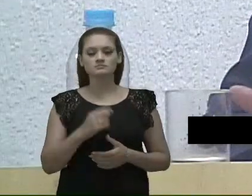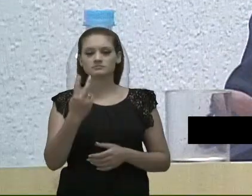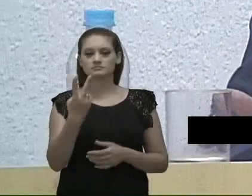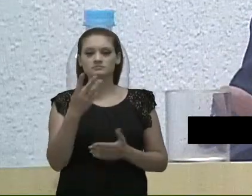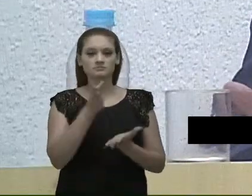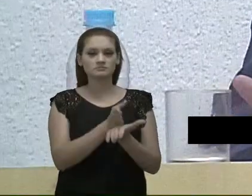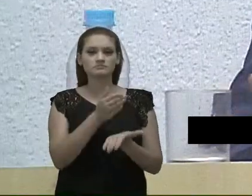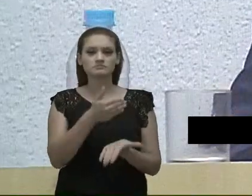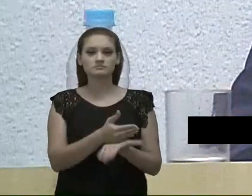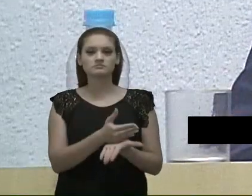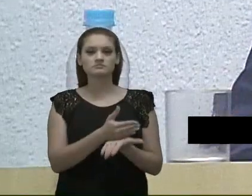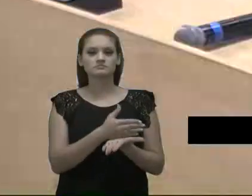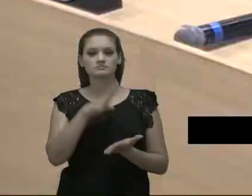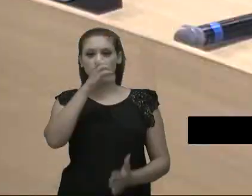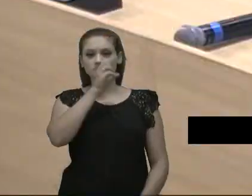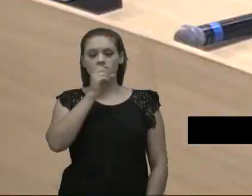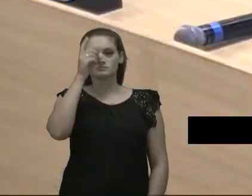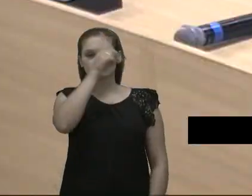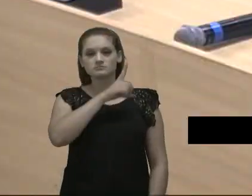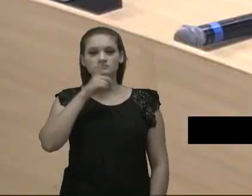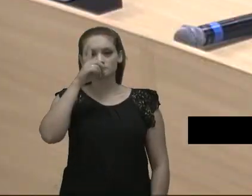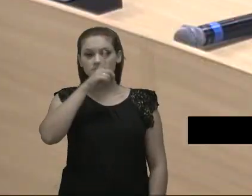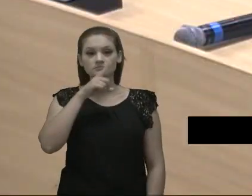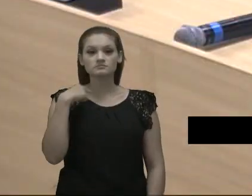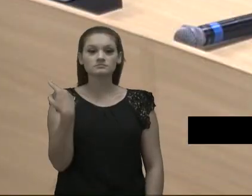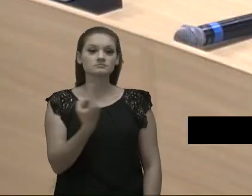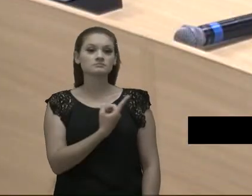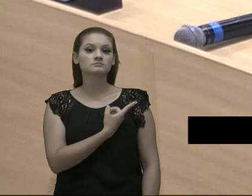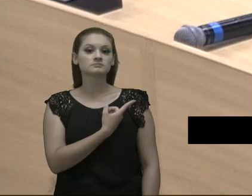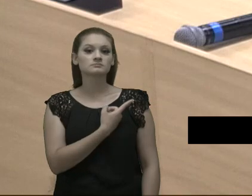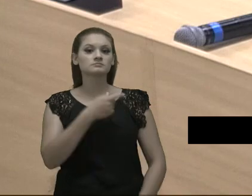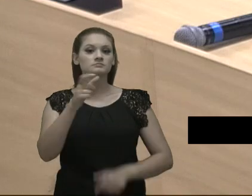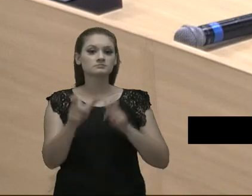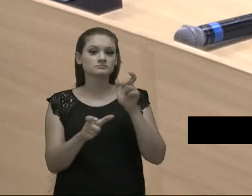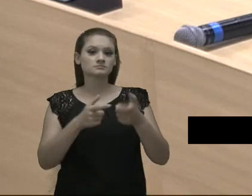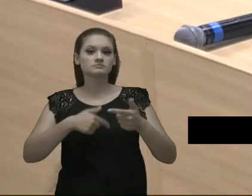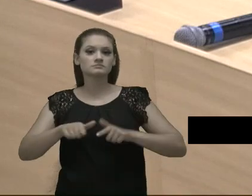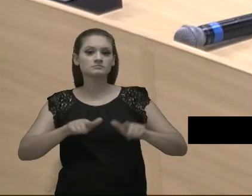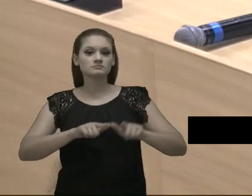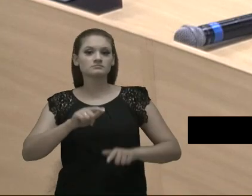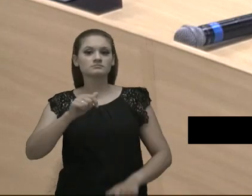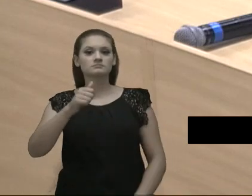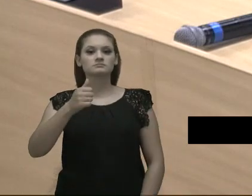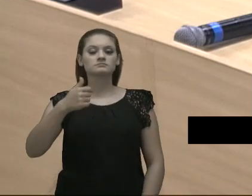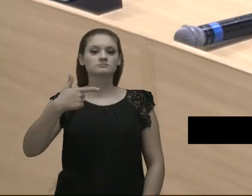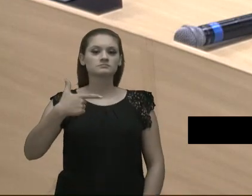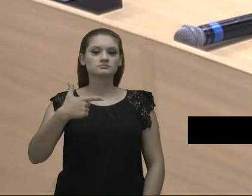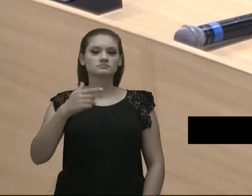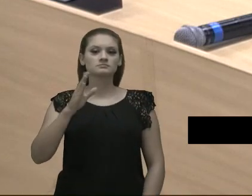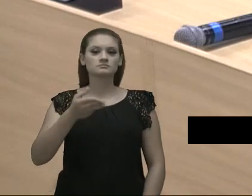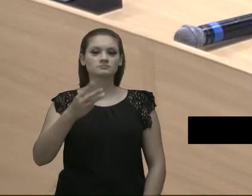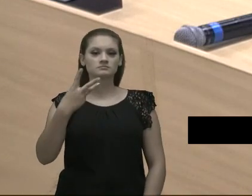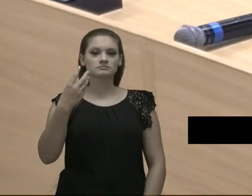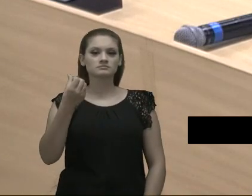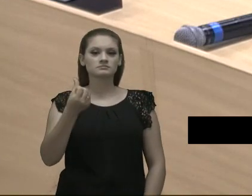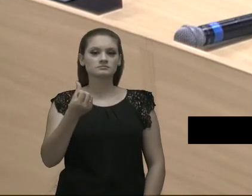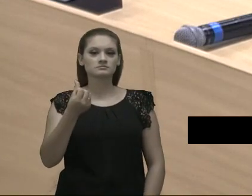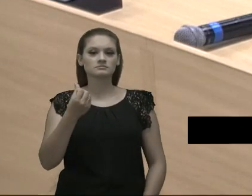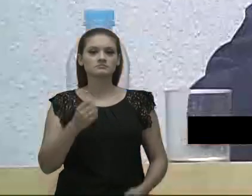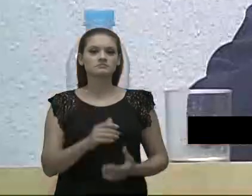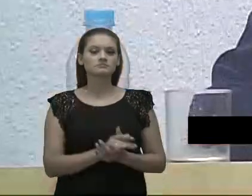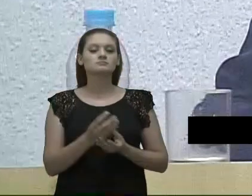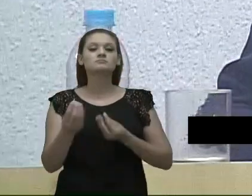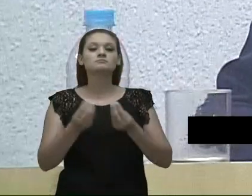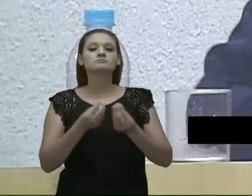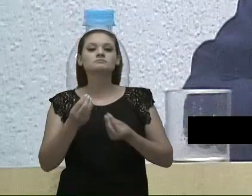2 etapas que vocês fizeram, é isso? É sábado e domingo, porque a gente contempla as pessoas que trabalham 12 por 36. E como funcionou essa